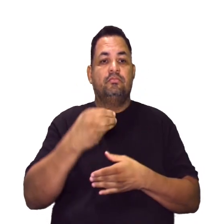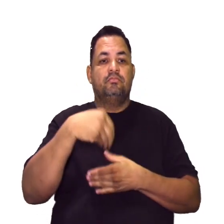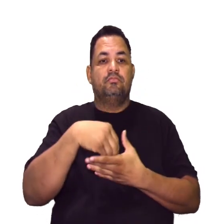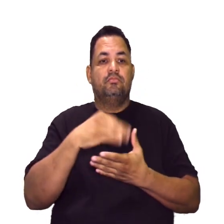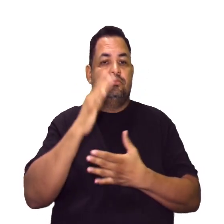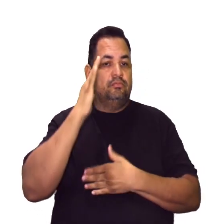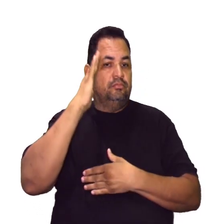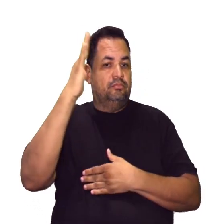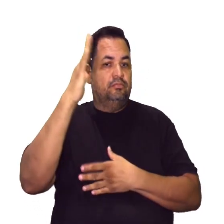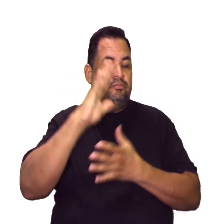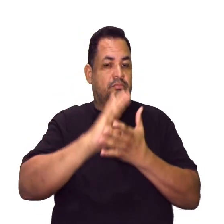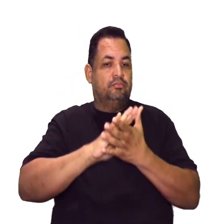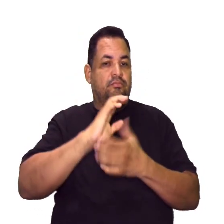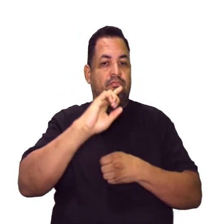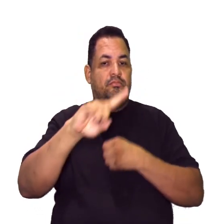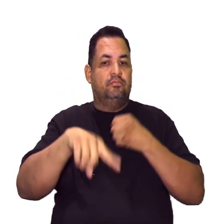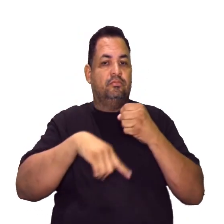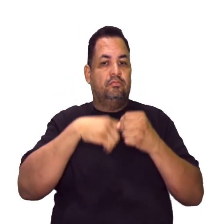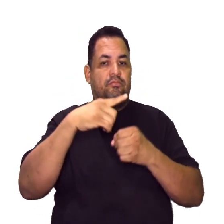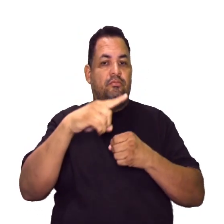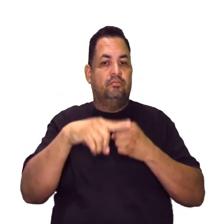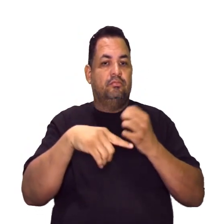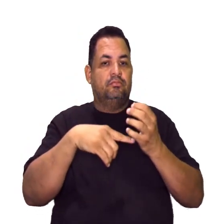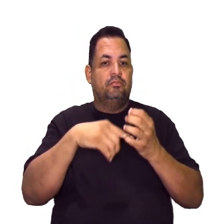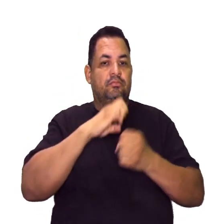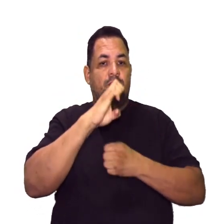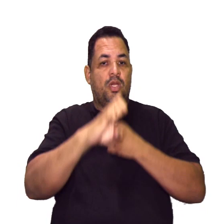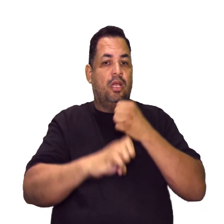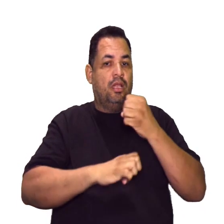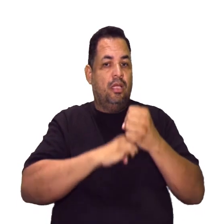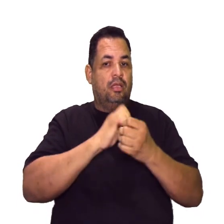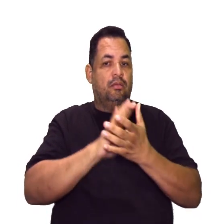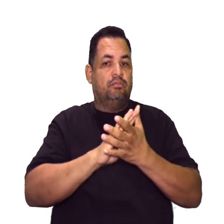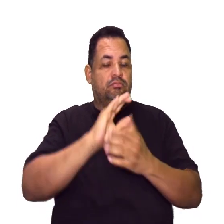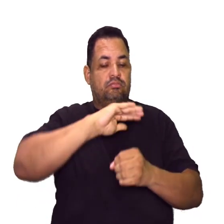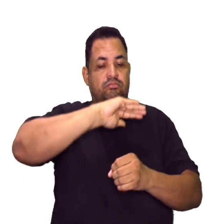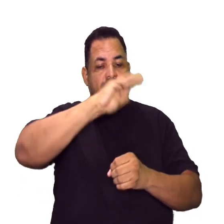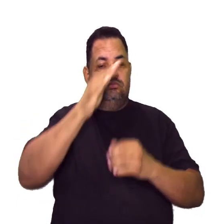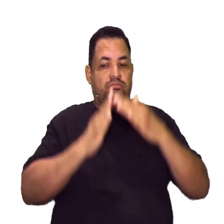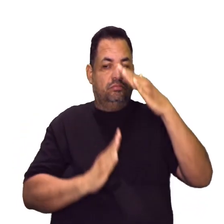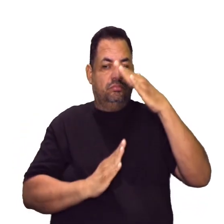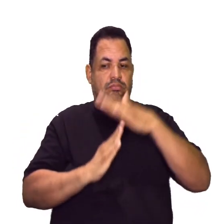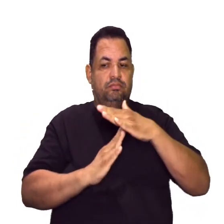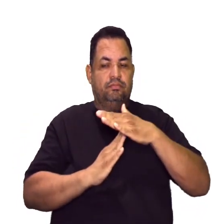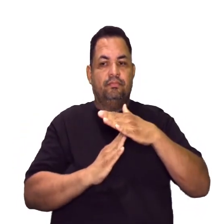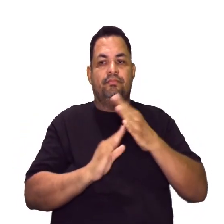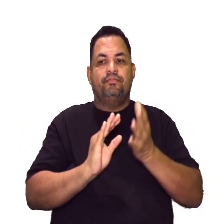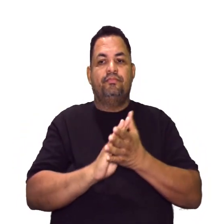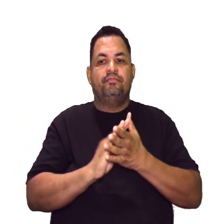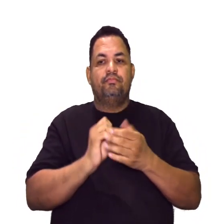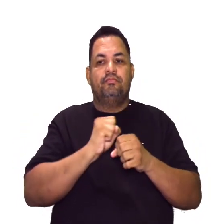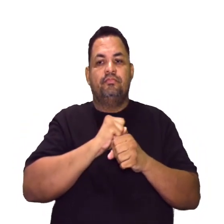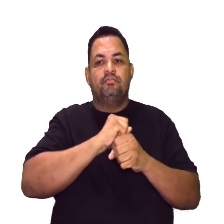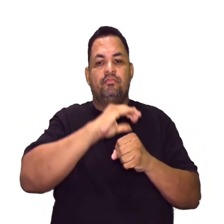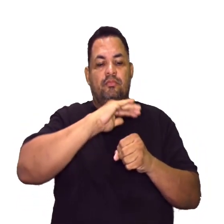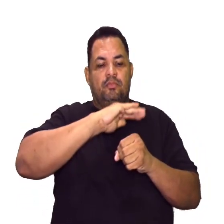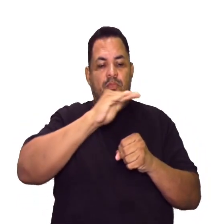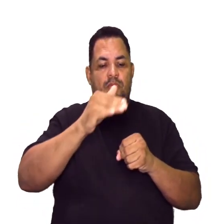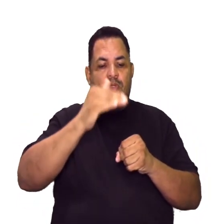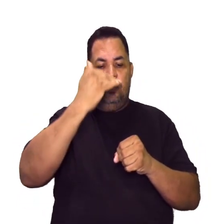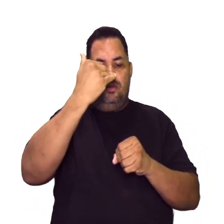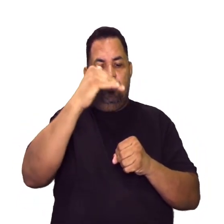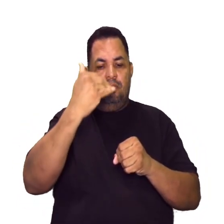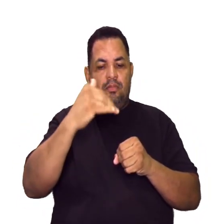teoria, os elétrons da camada de valência, quer dizer, da última camada, eles são